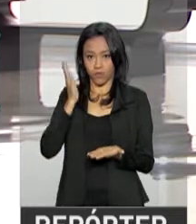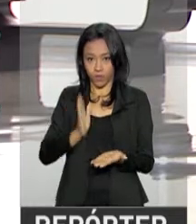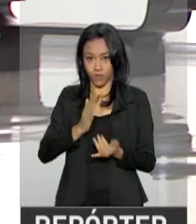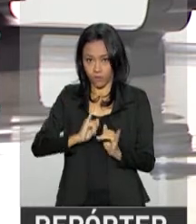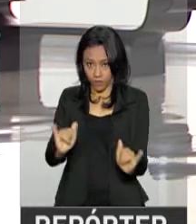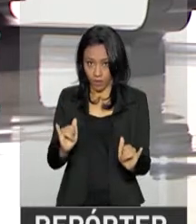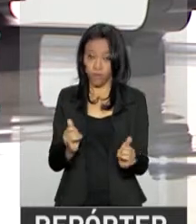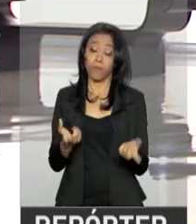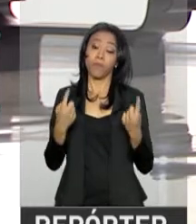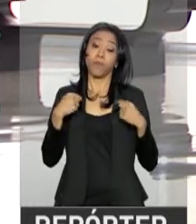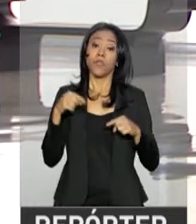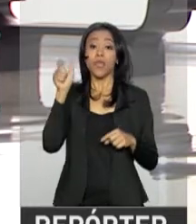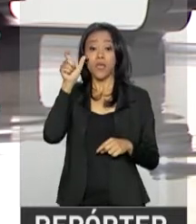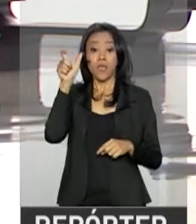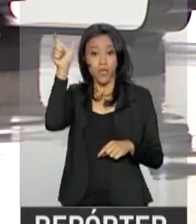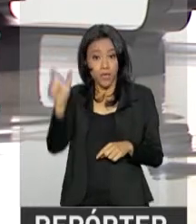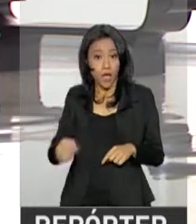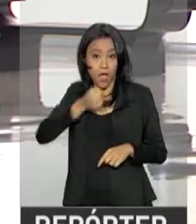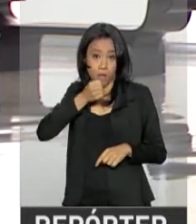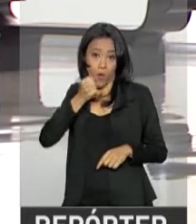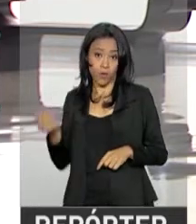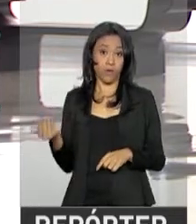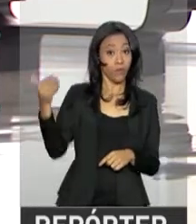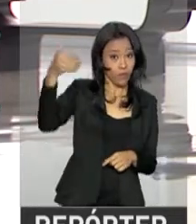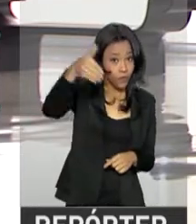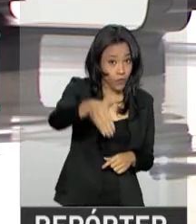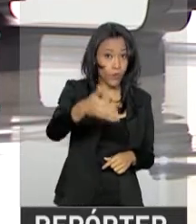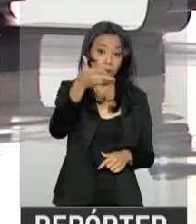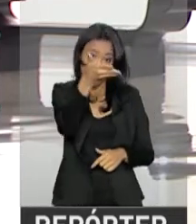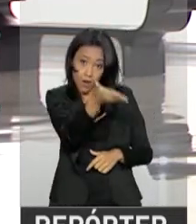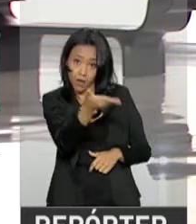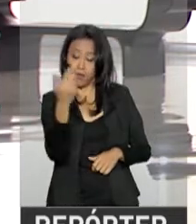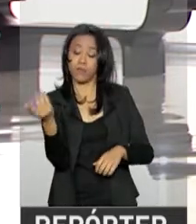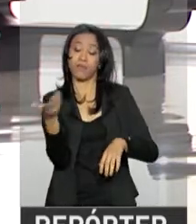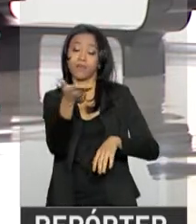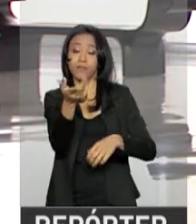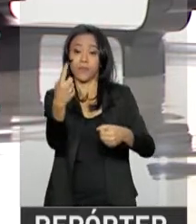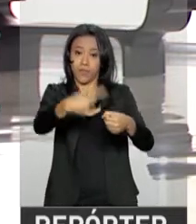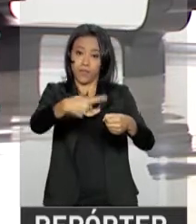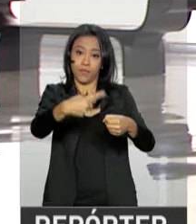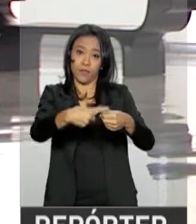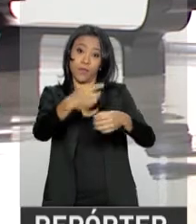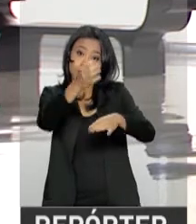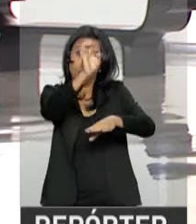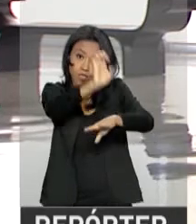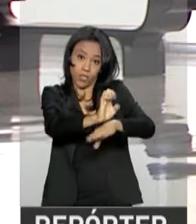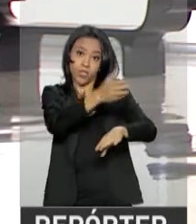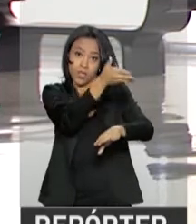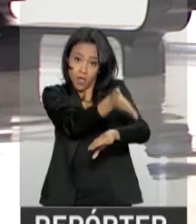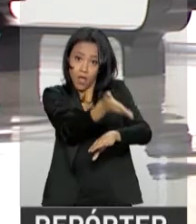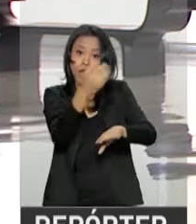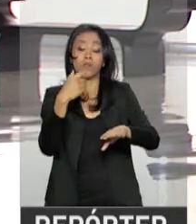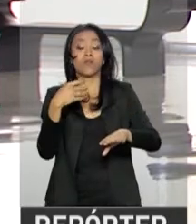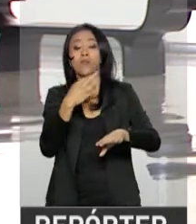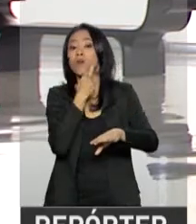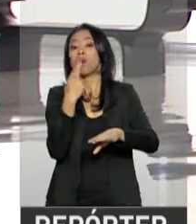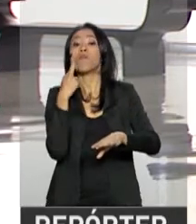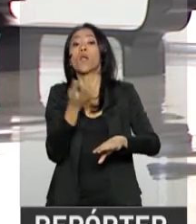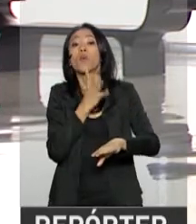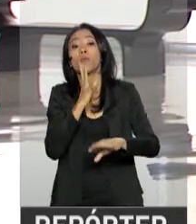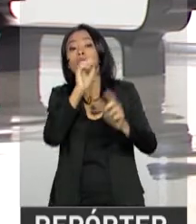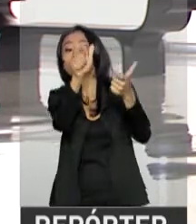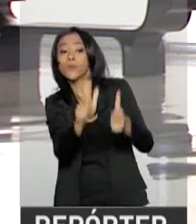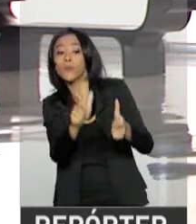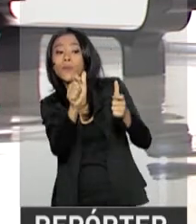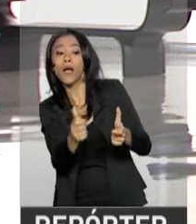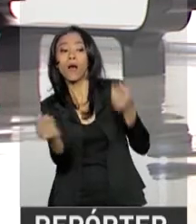a repórter márcia fernandes está em pacaraíma no nordeste do estado para conhecer um dos postos de atendimento aos